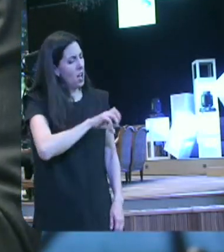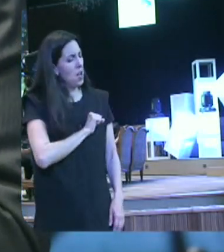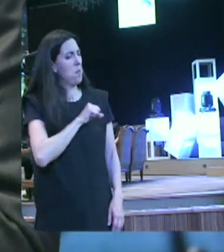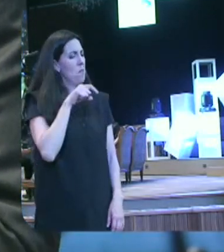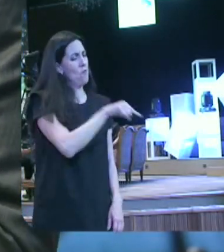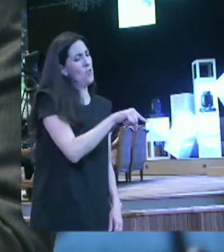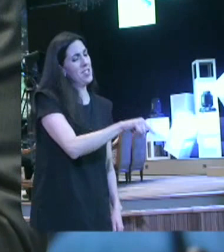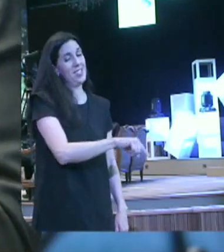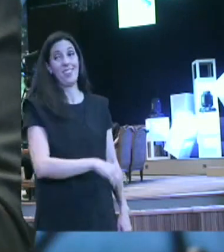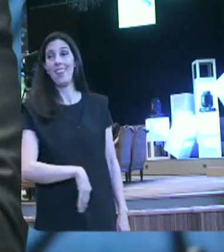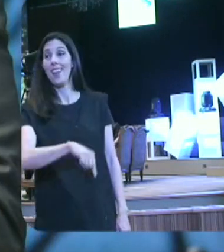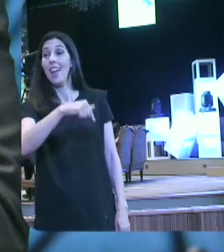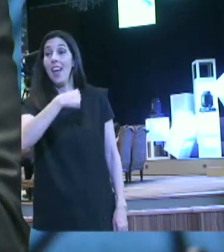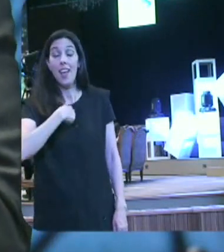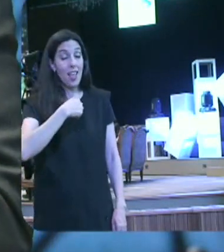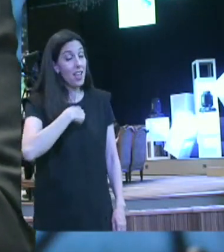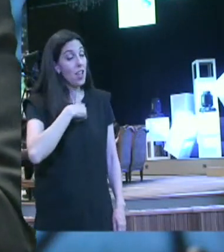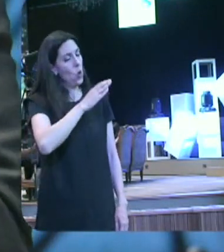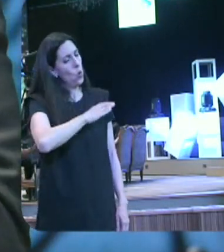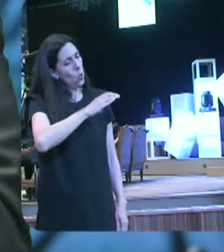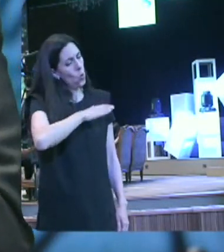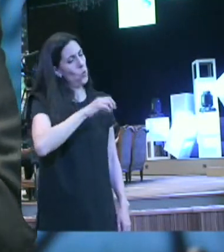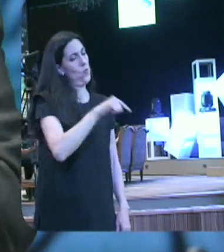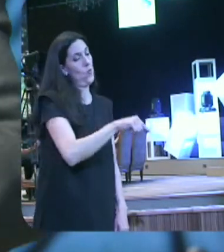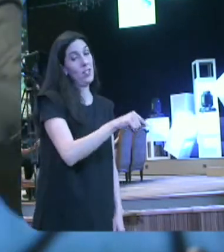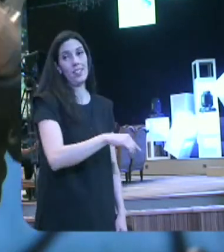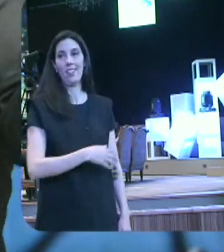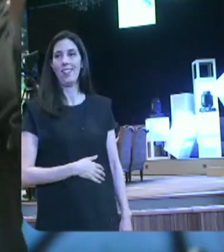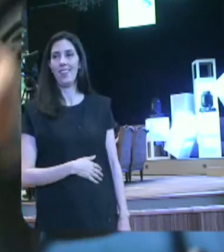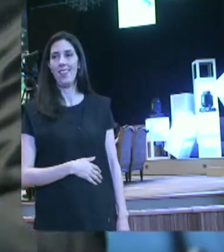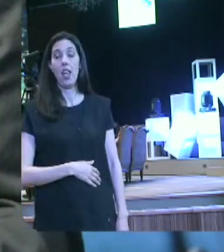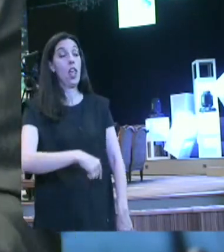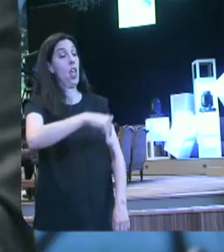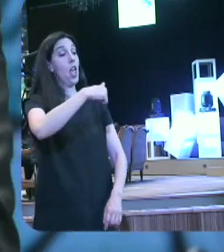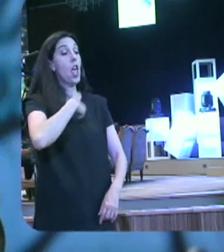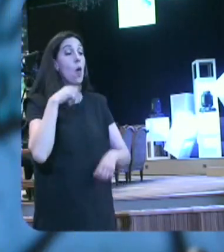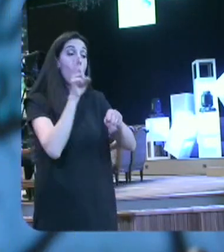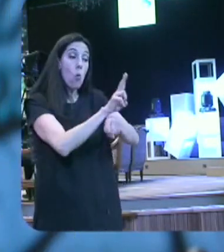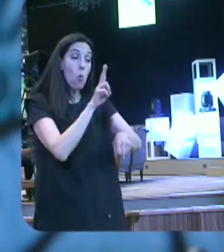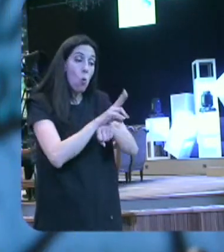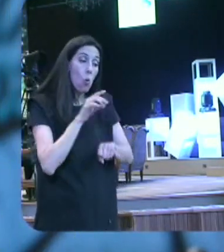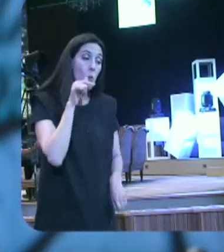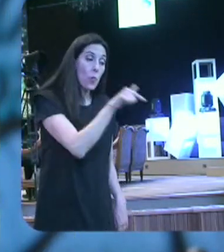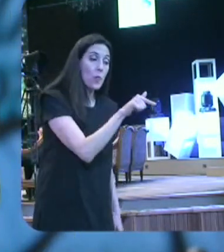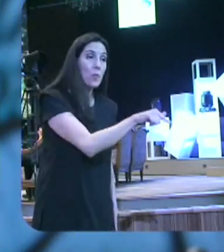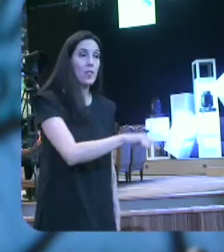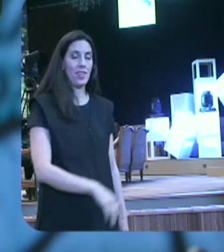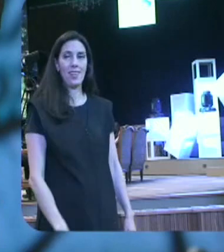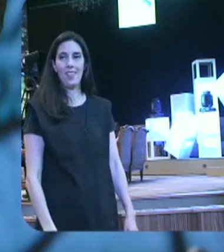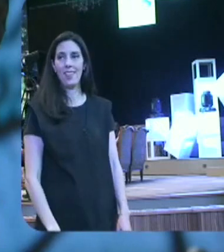amparo. Sou eu que coloco para correr os que desejam o seu mal.